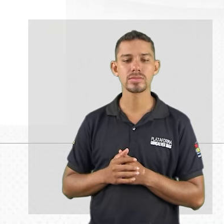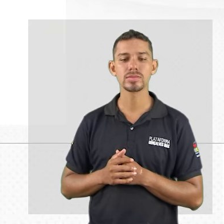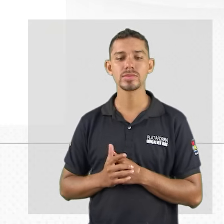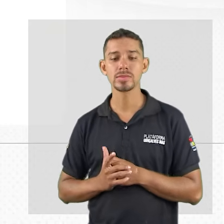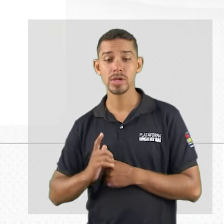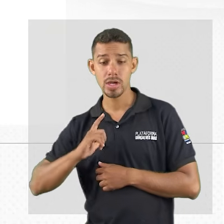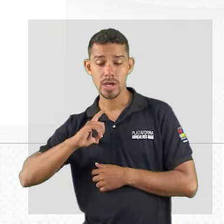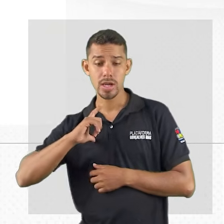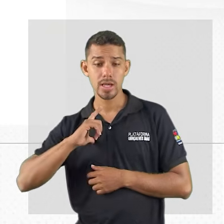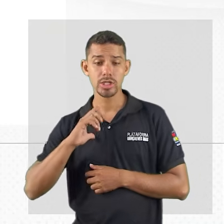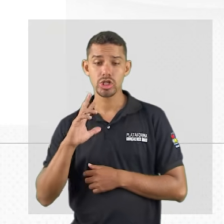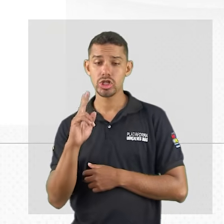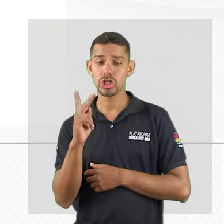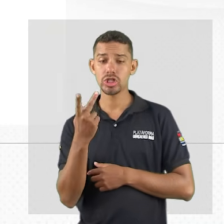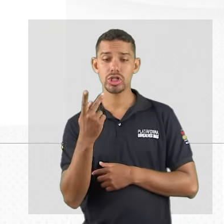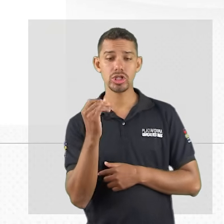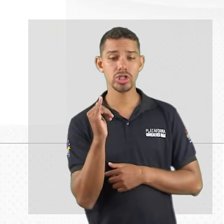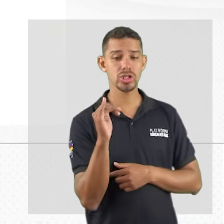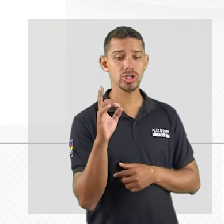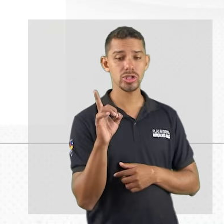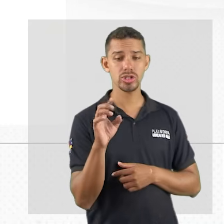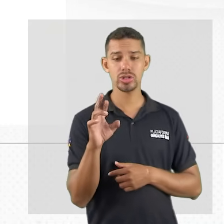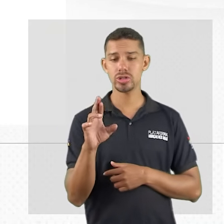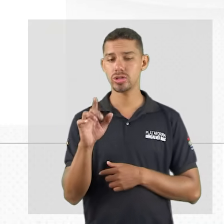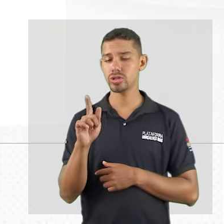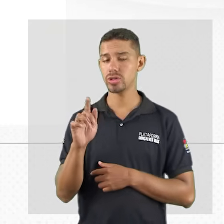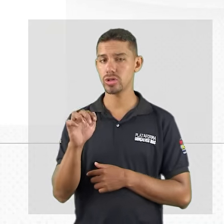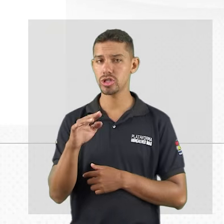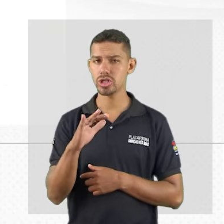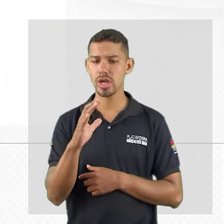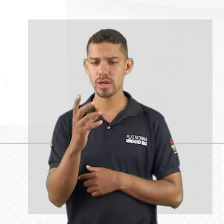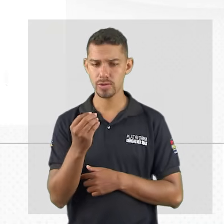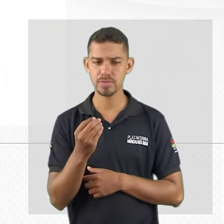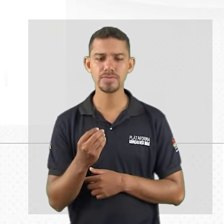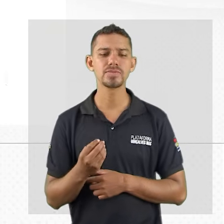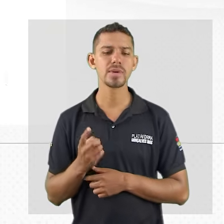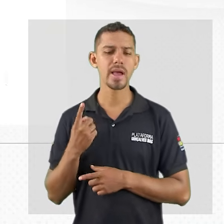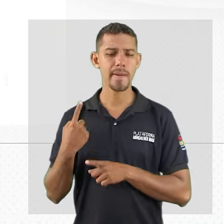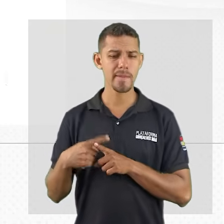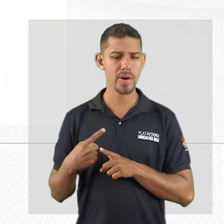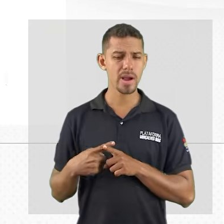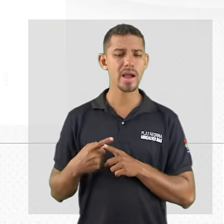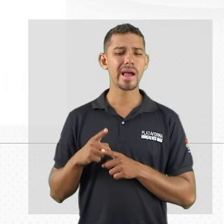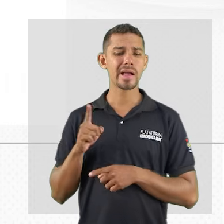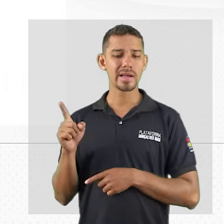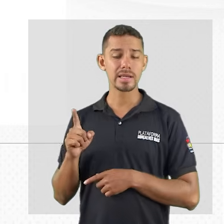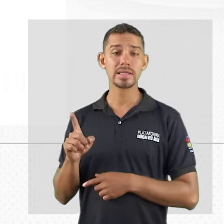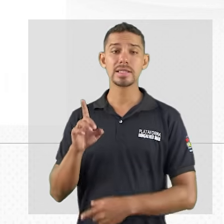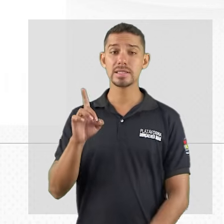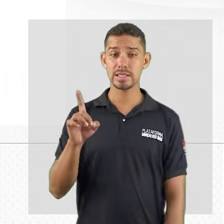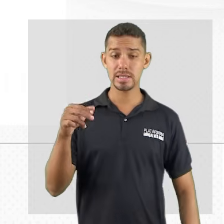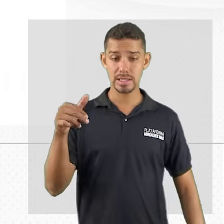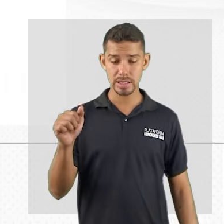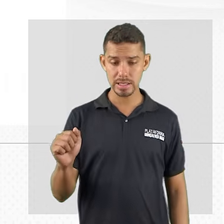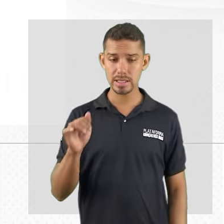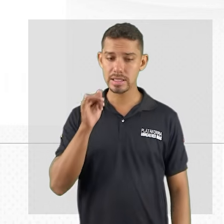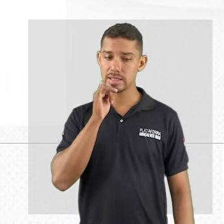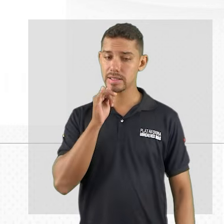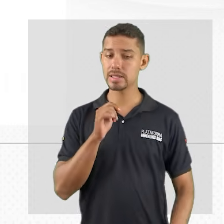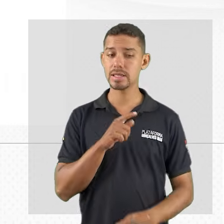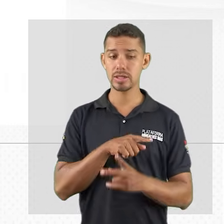ponte de hidrogênio, né, por uma estrutura que a gente chama de ponte de hidrogênio. Porque quando o DNA ele está em dupla hélice, eu